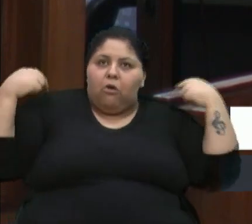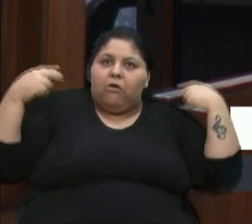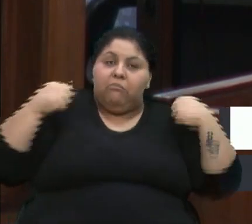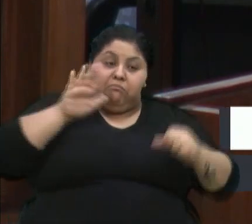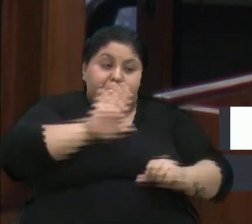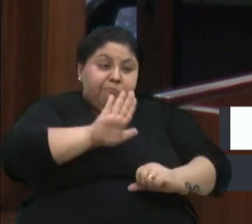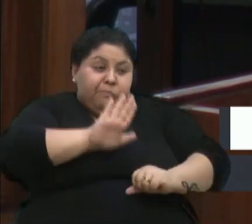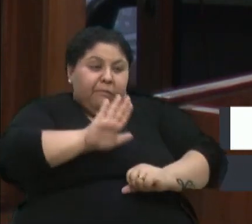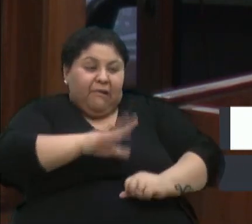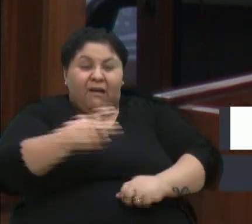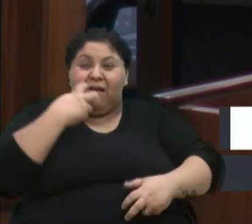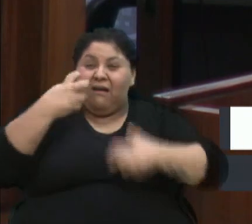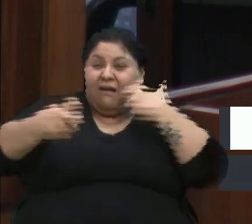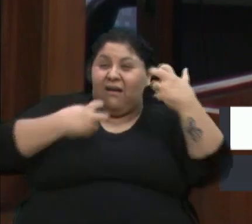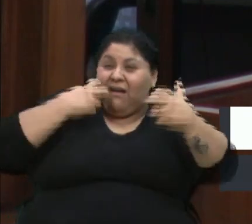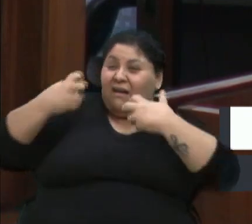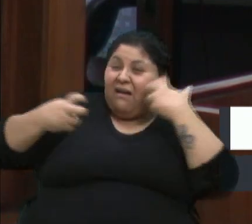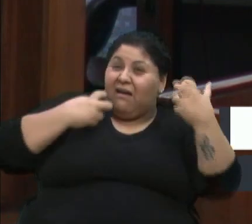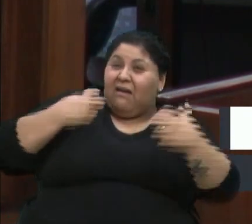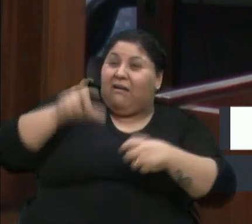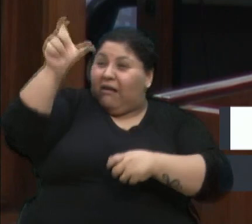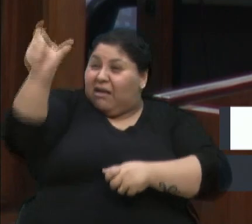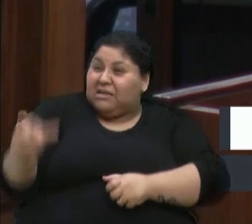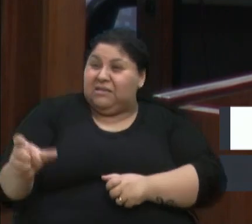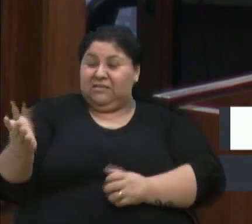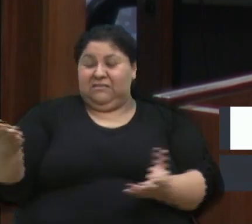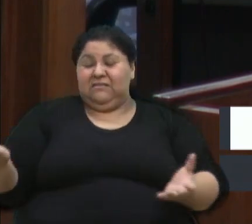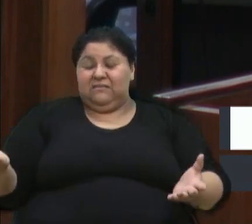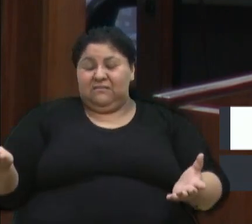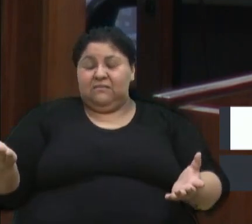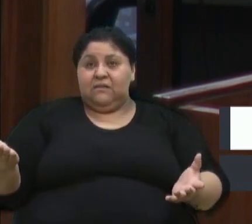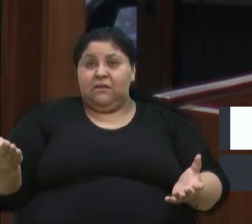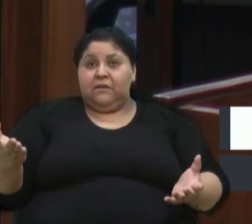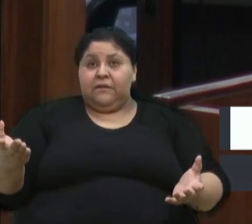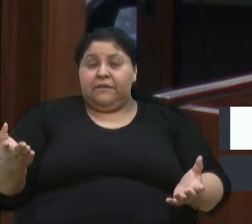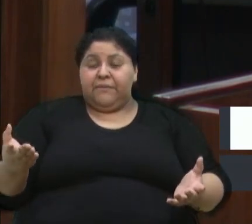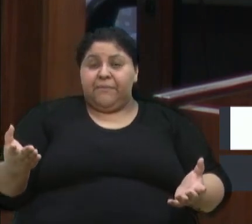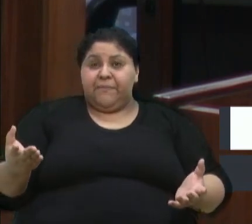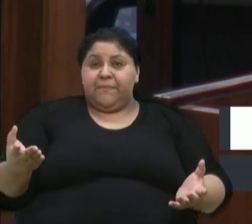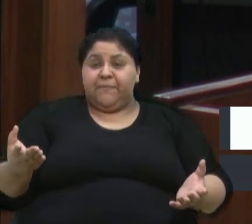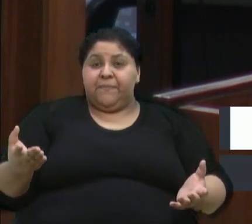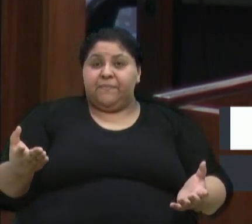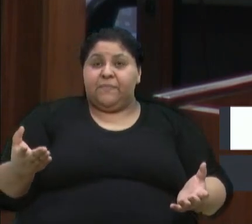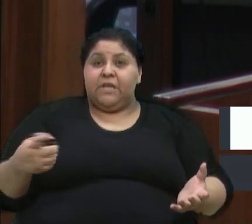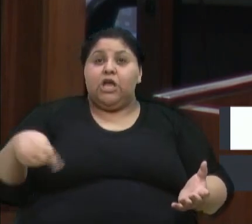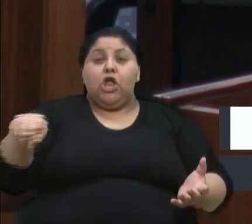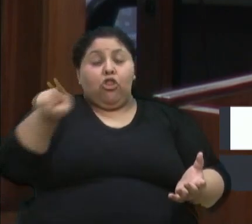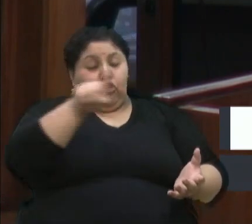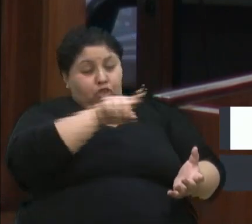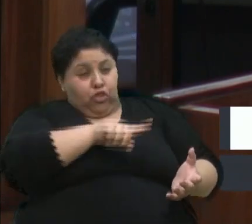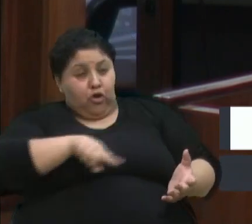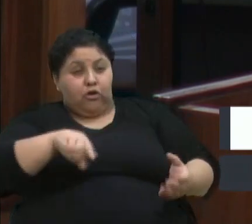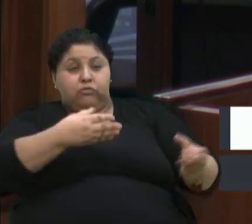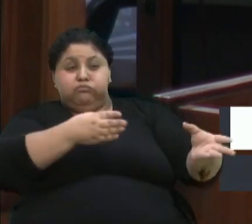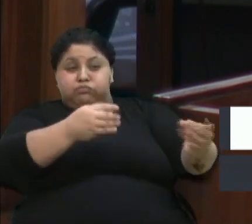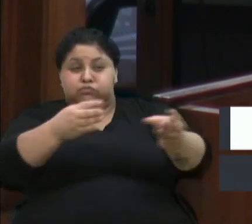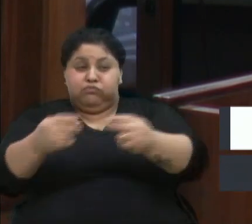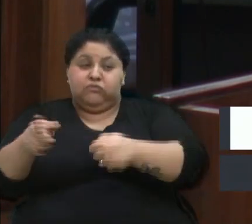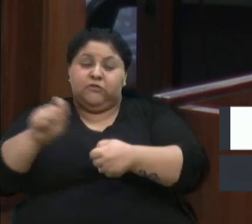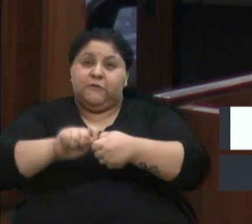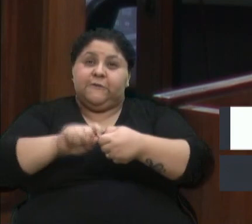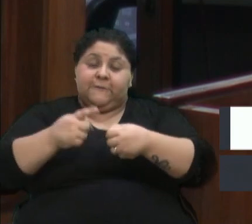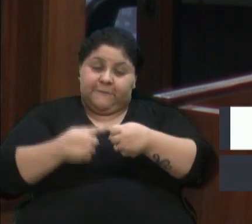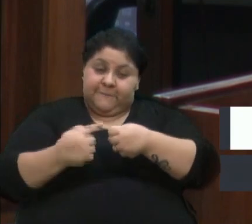buzinando, gritando contra os corredores, enfim, é uma questão que a gente tem que cada vez mais ocupar a cidade de Caxias do